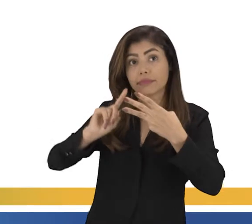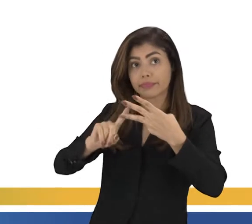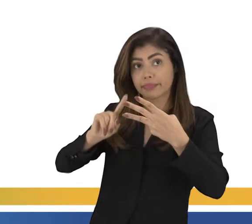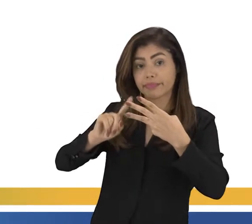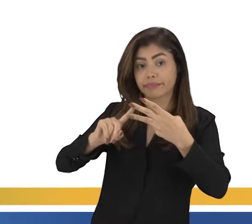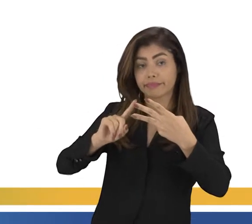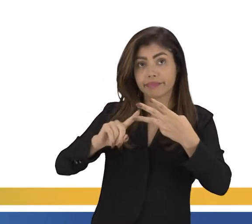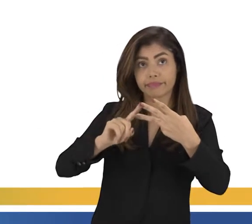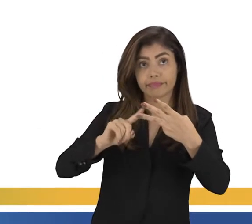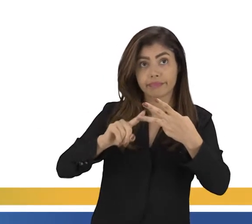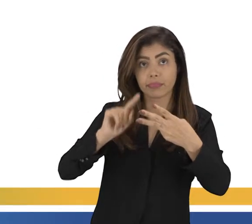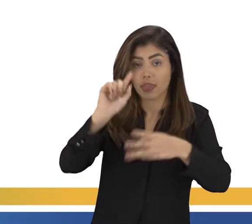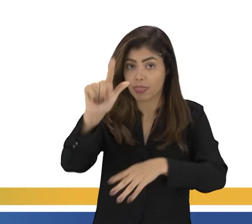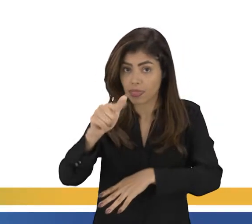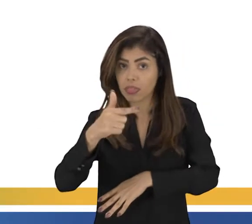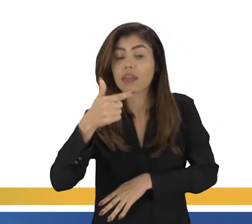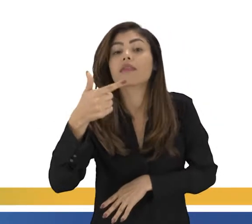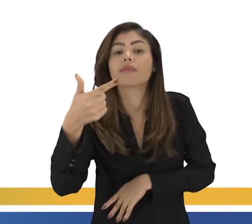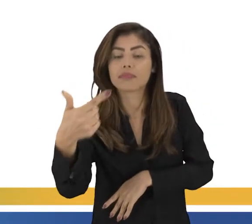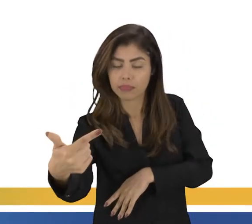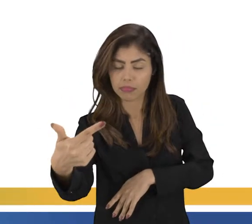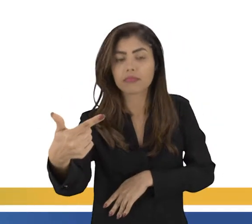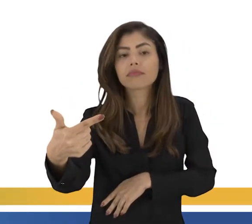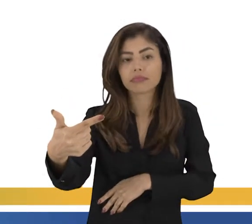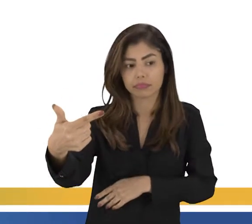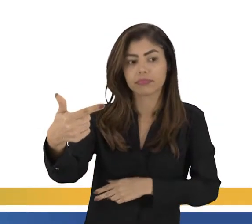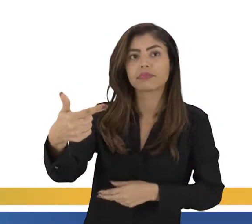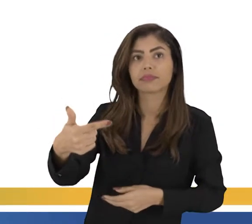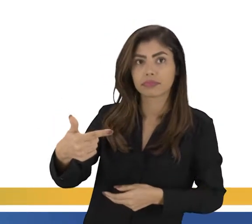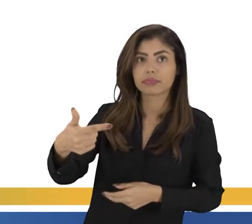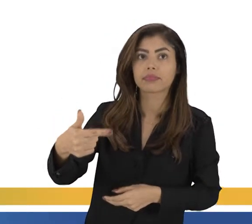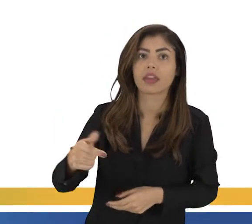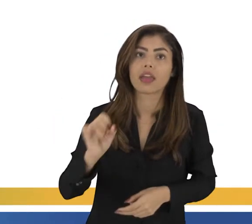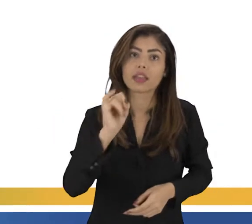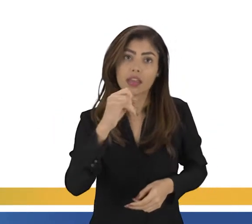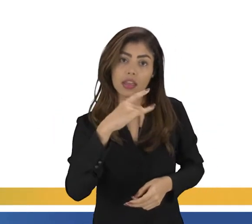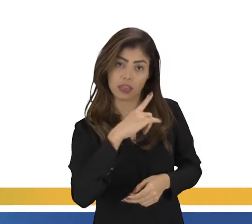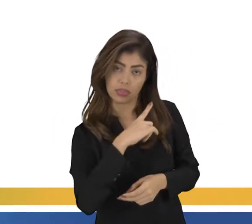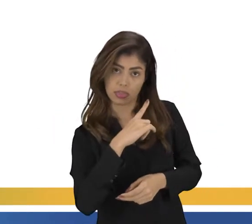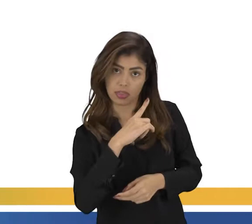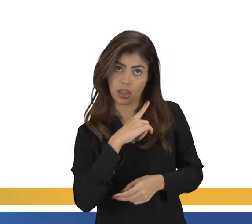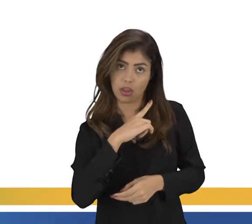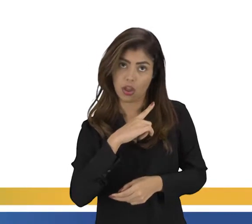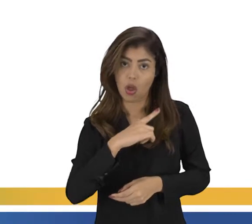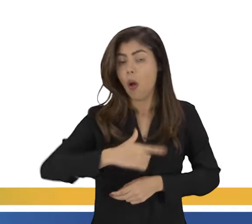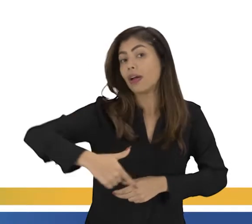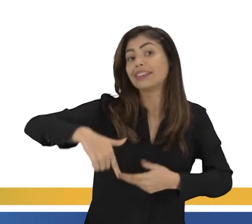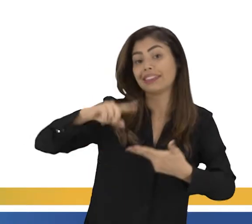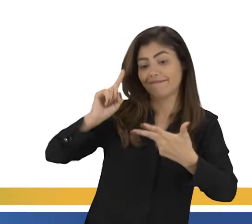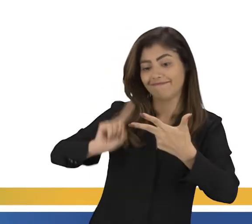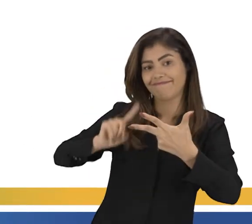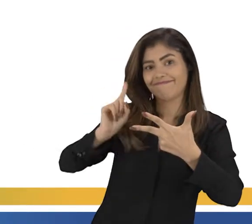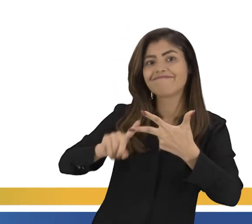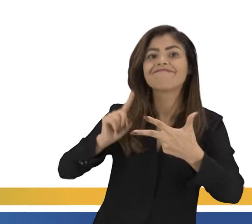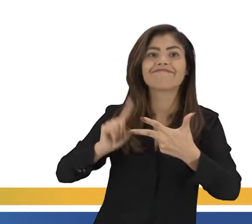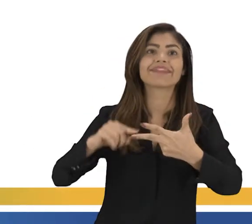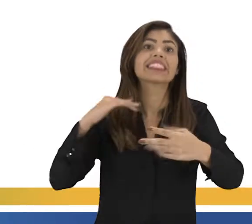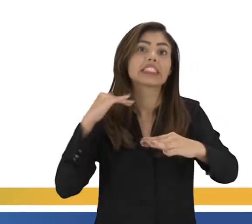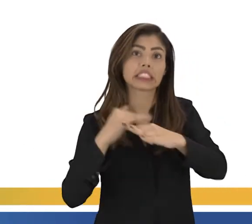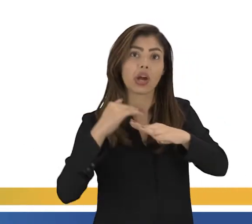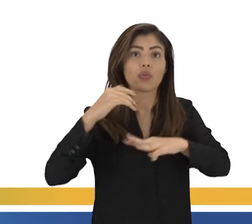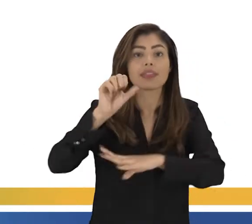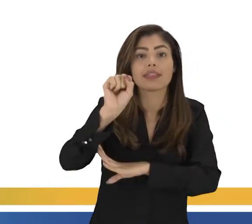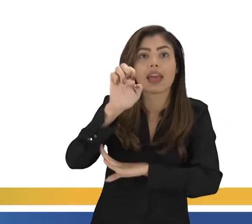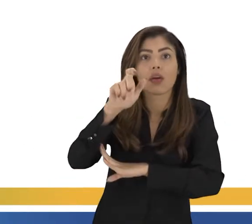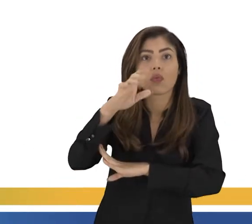primário. A partir de então, se eu tenho um consumidor primário, então eu vou ter um consumidor secundário, ou